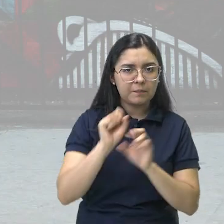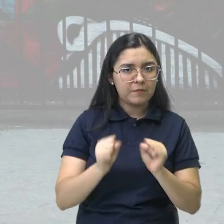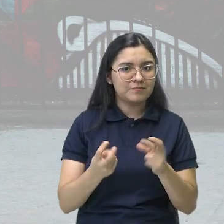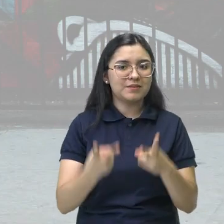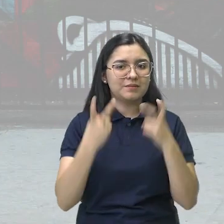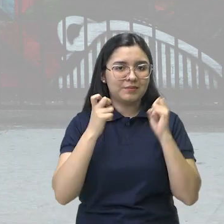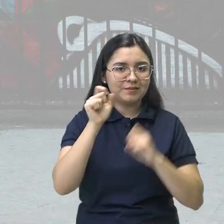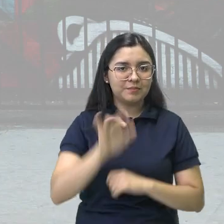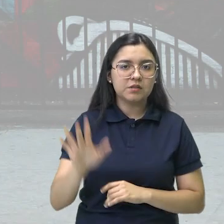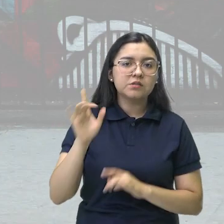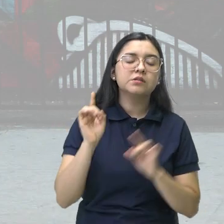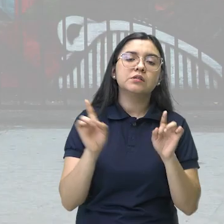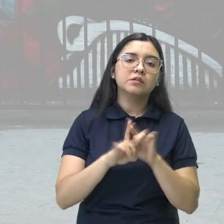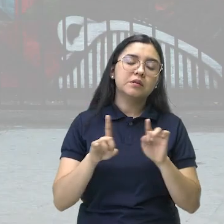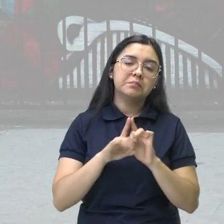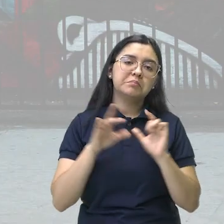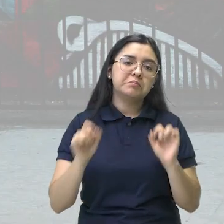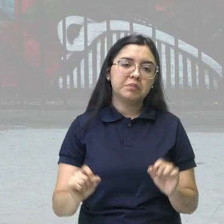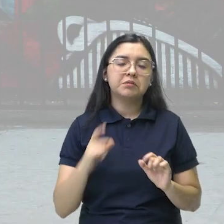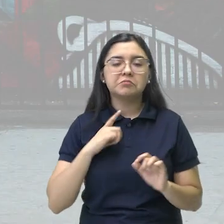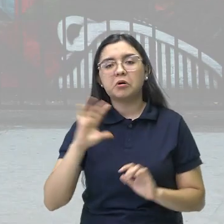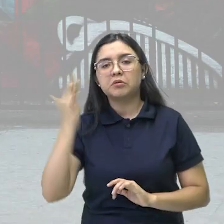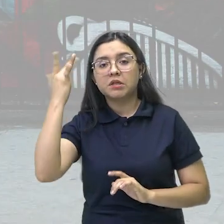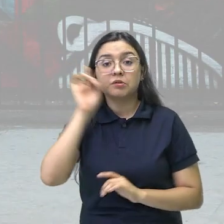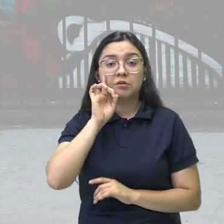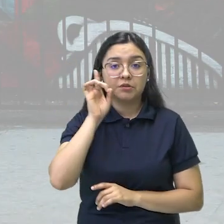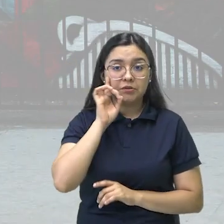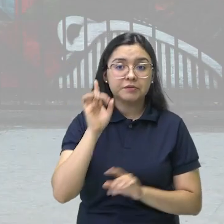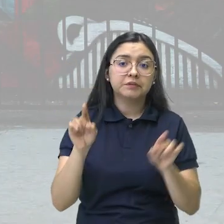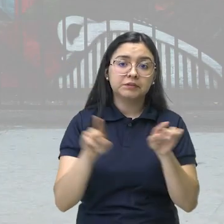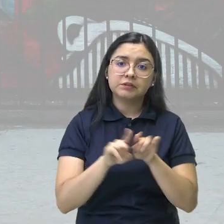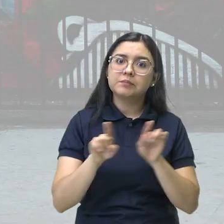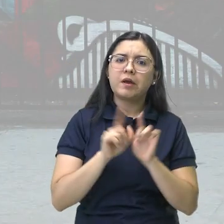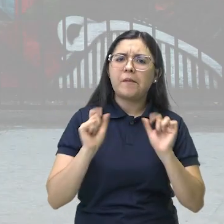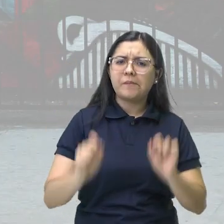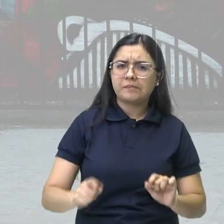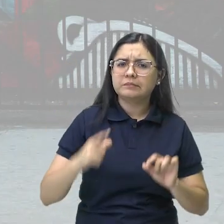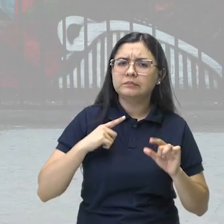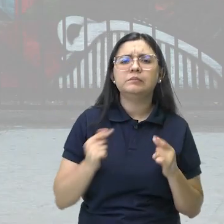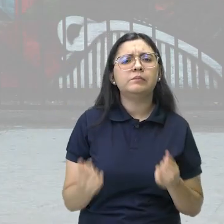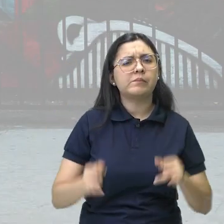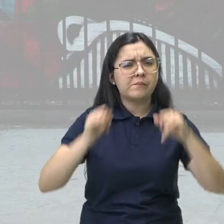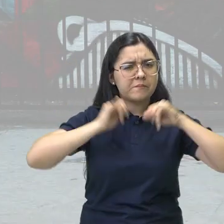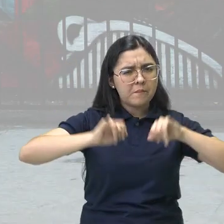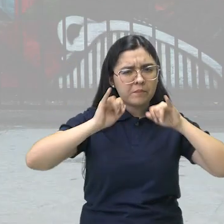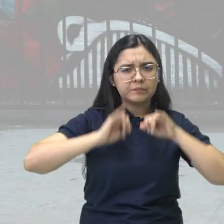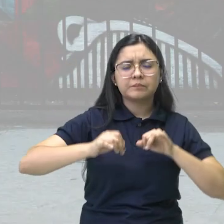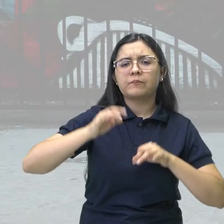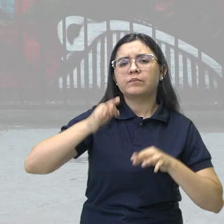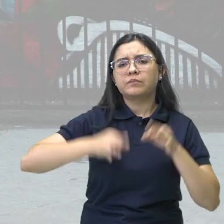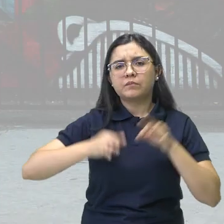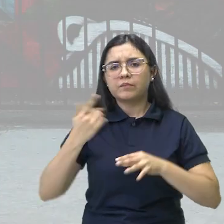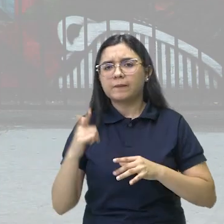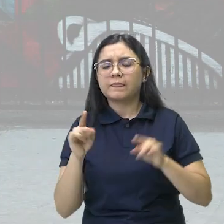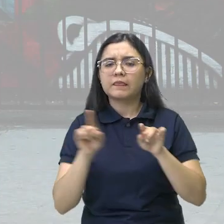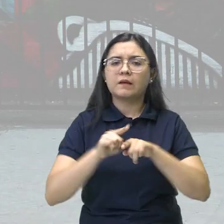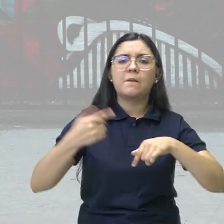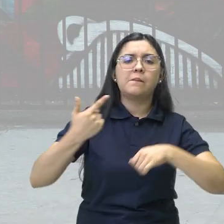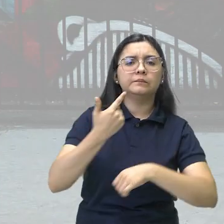vocês podem ver aqui, e cenas do cotidiano, até protesto contra injustiça